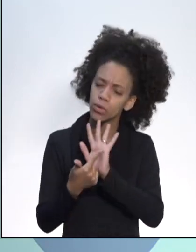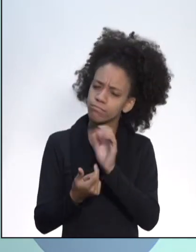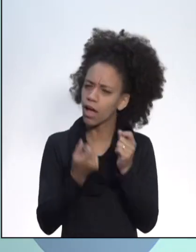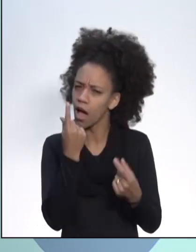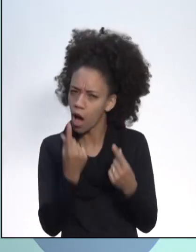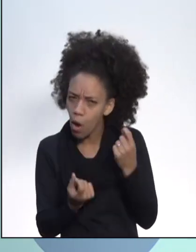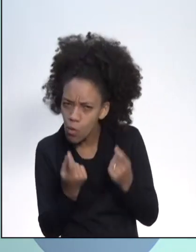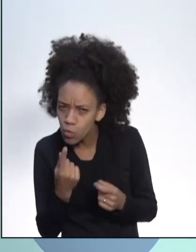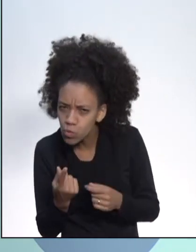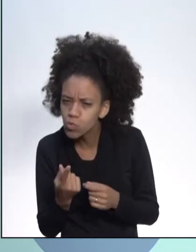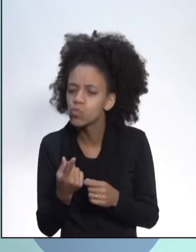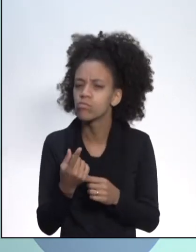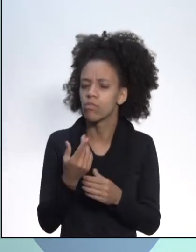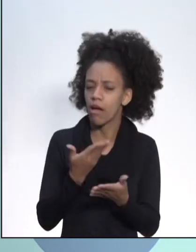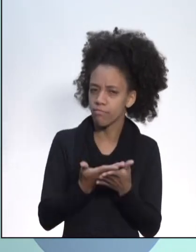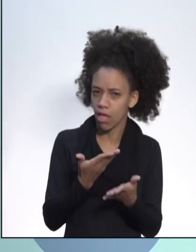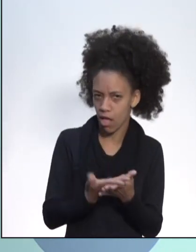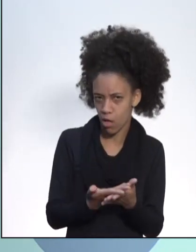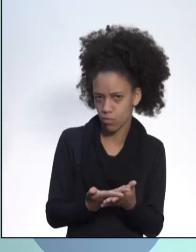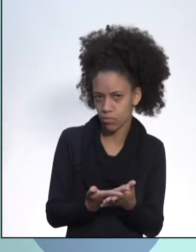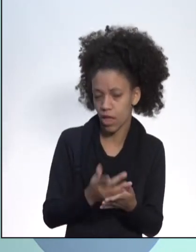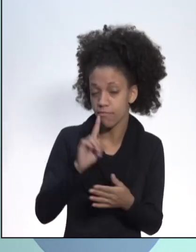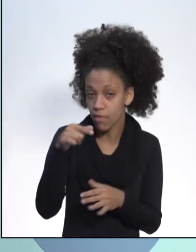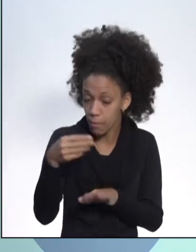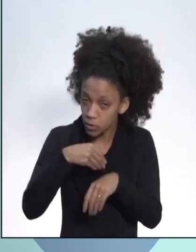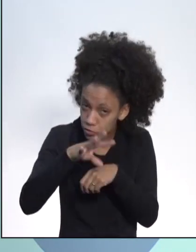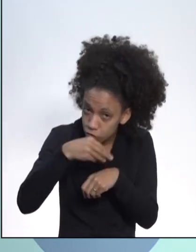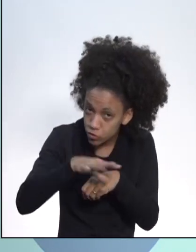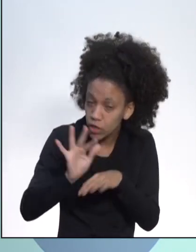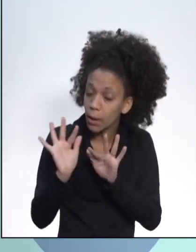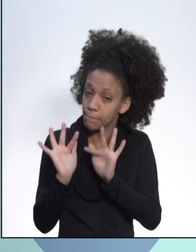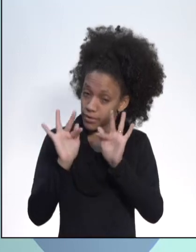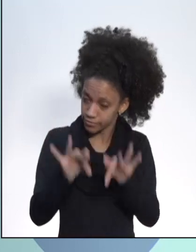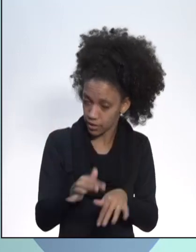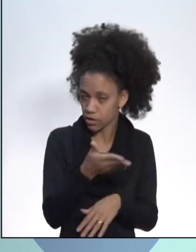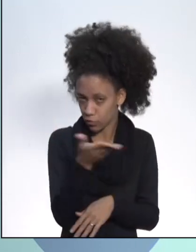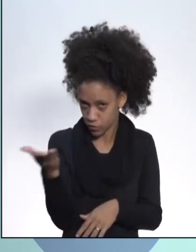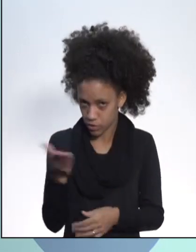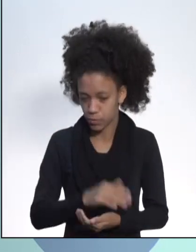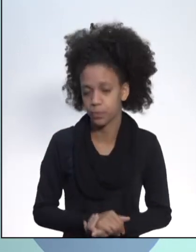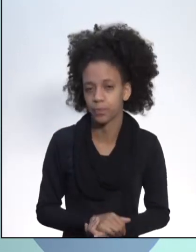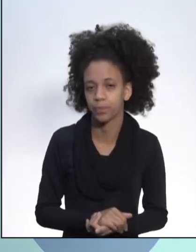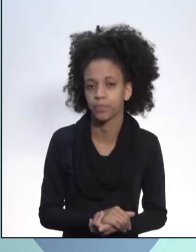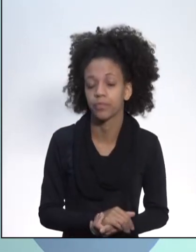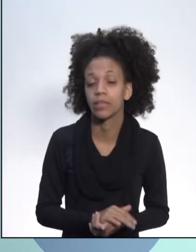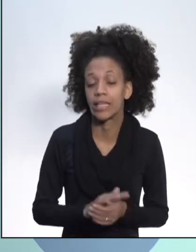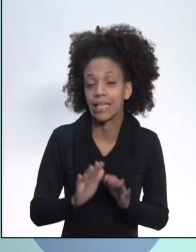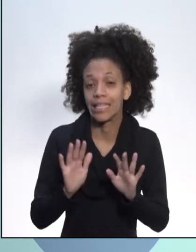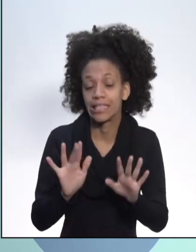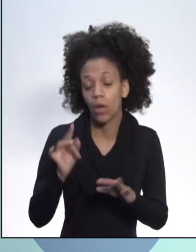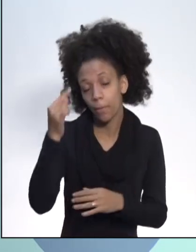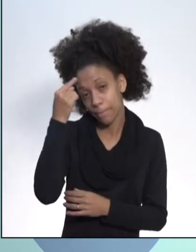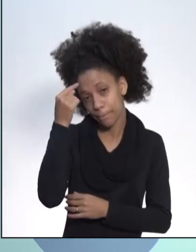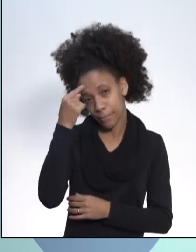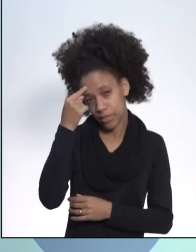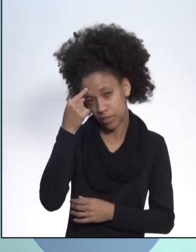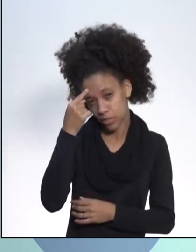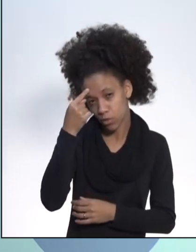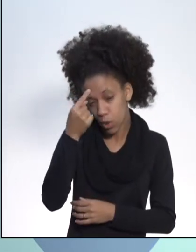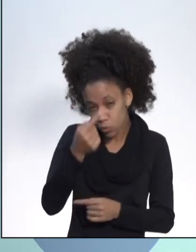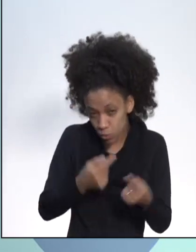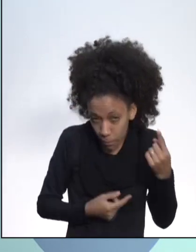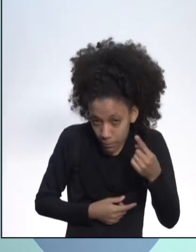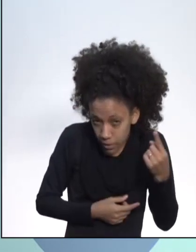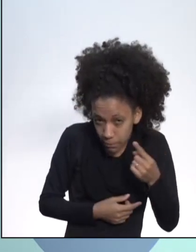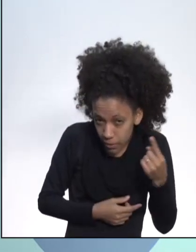da aula e depois a gente vai dar outras dicas para encerrar com vocês. Então, se a gente for pensar no primeiro ponto da